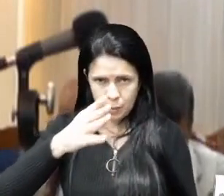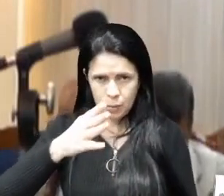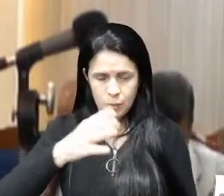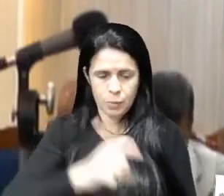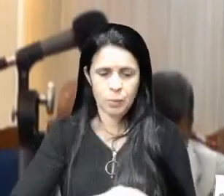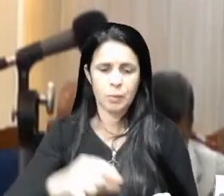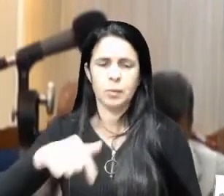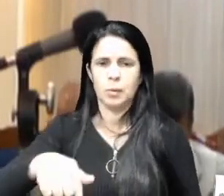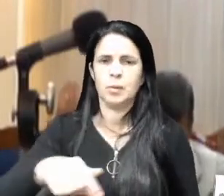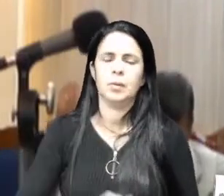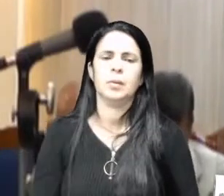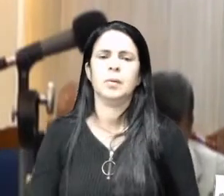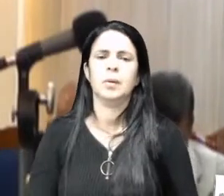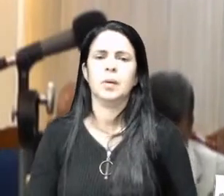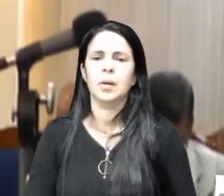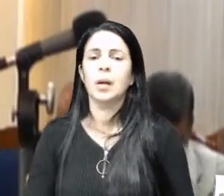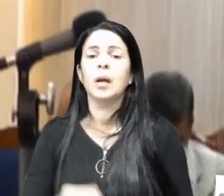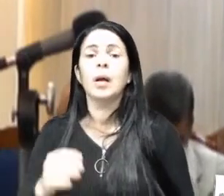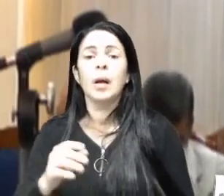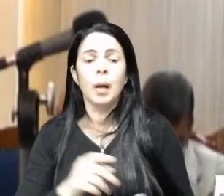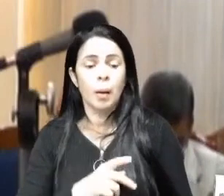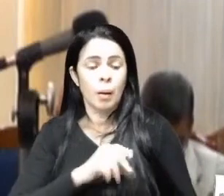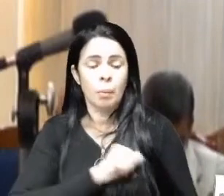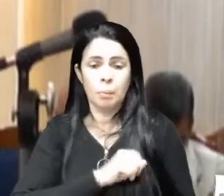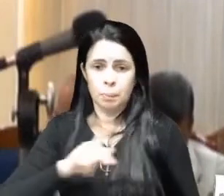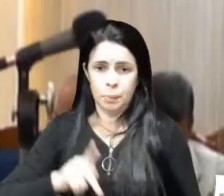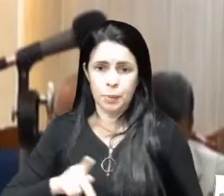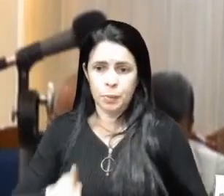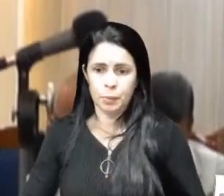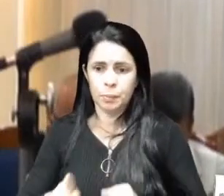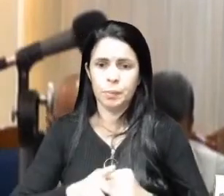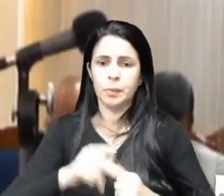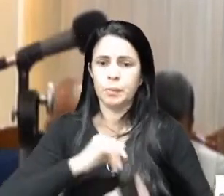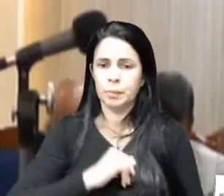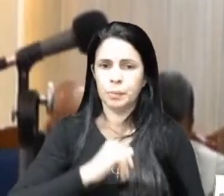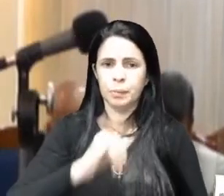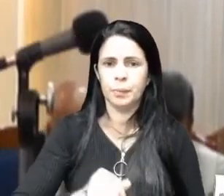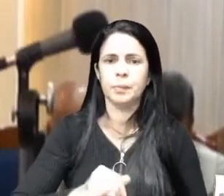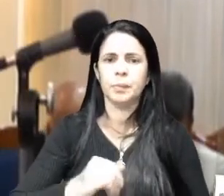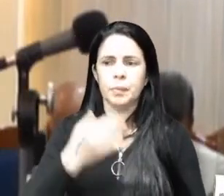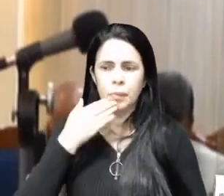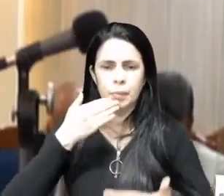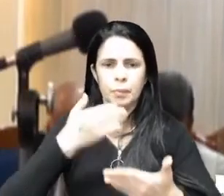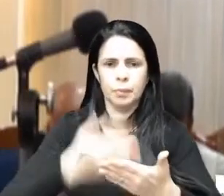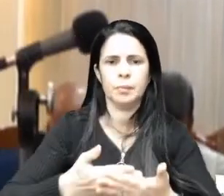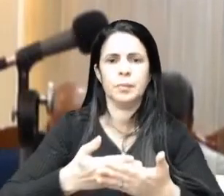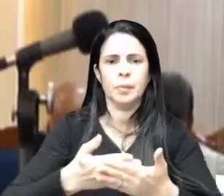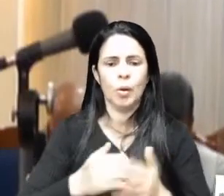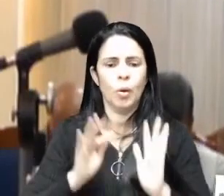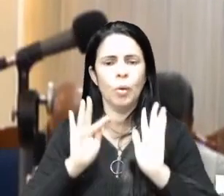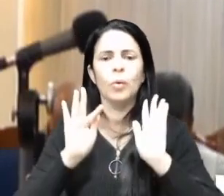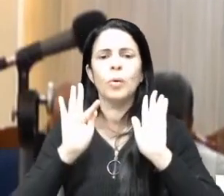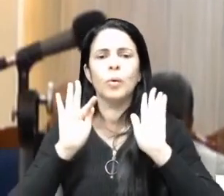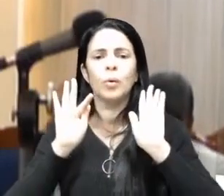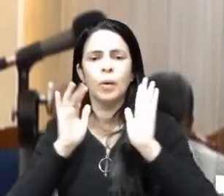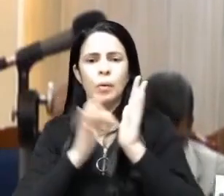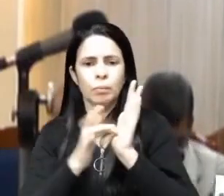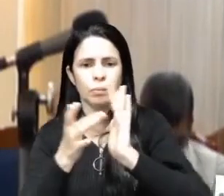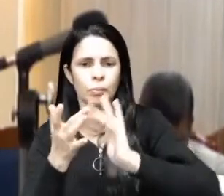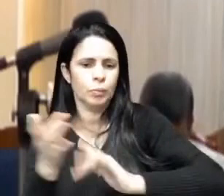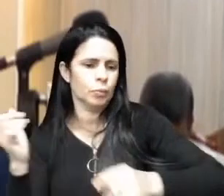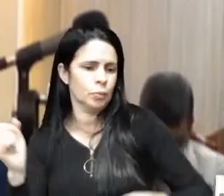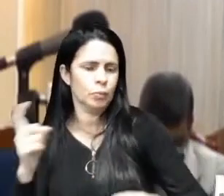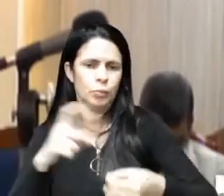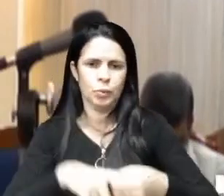está próximo o fim de todas as coisas. Amados irmãos,